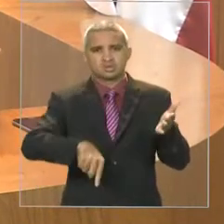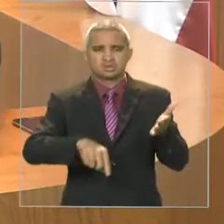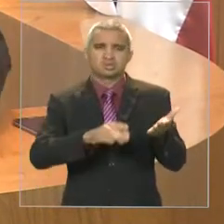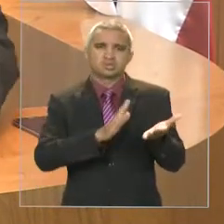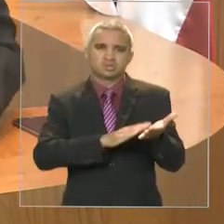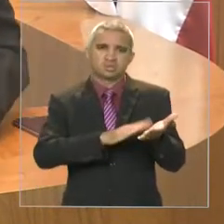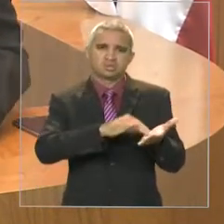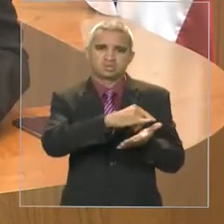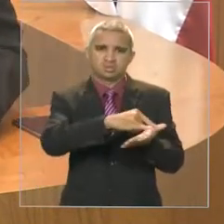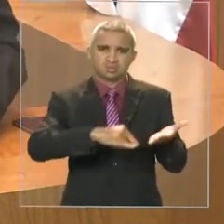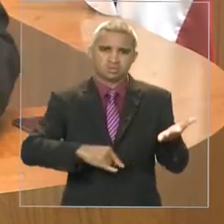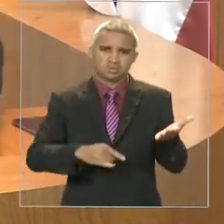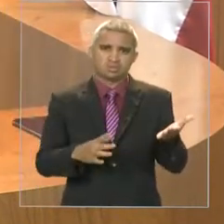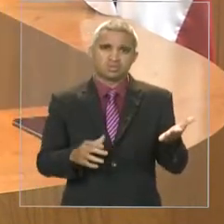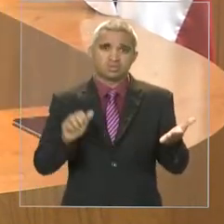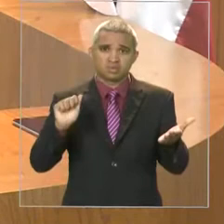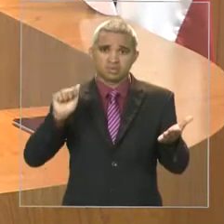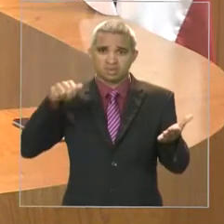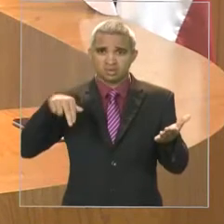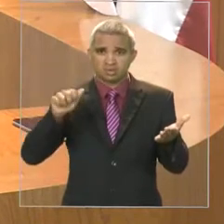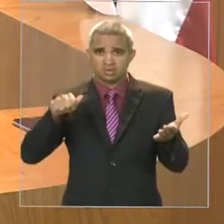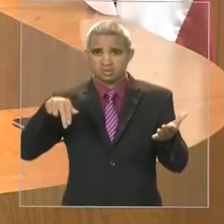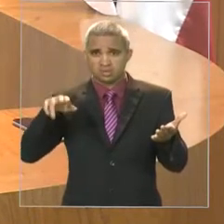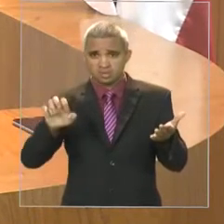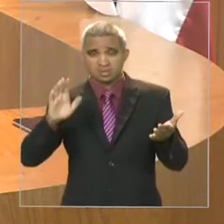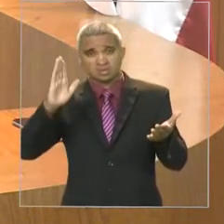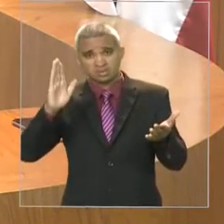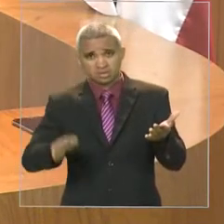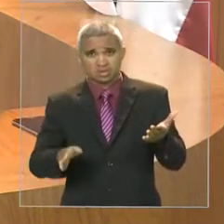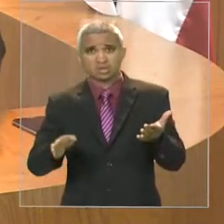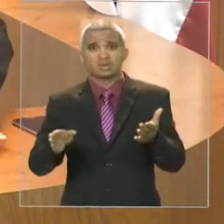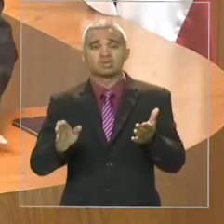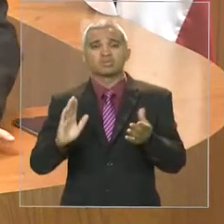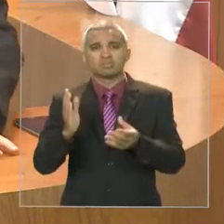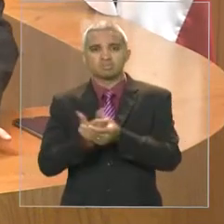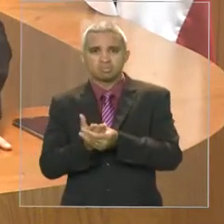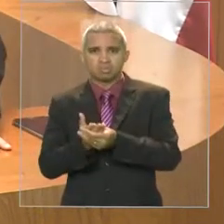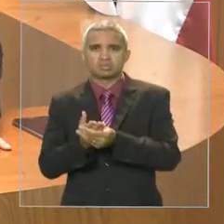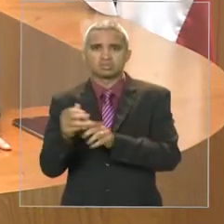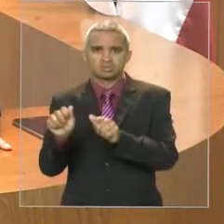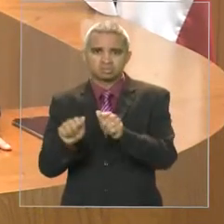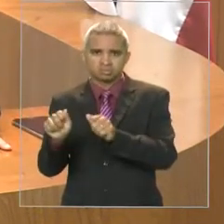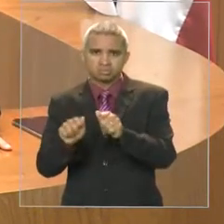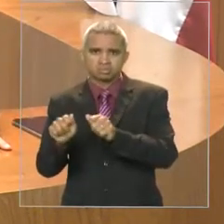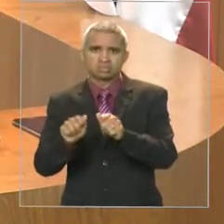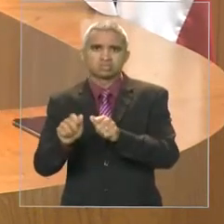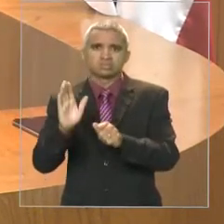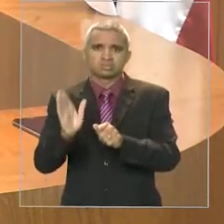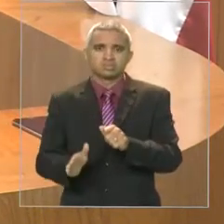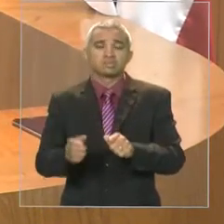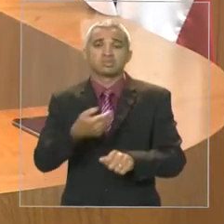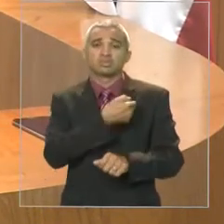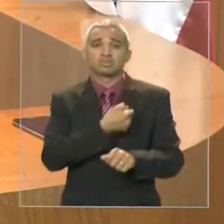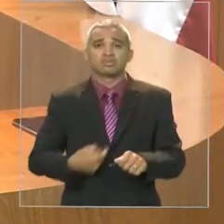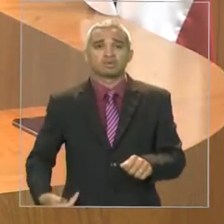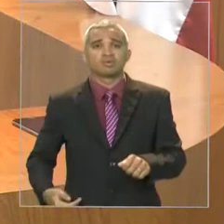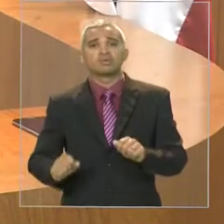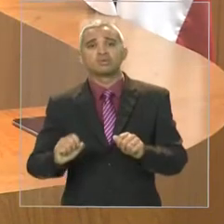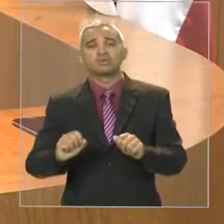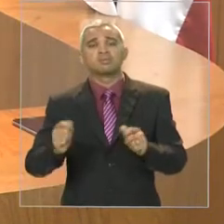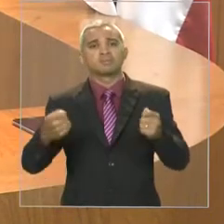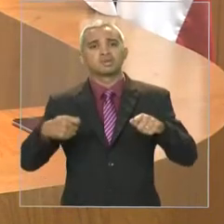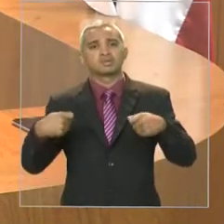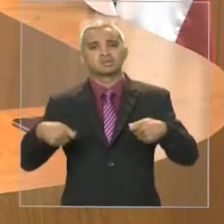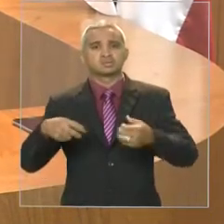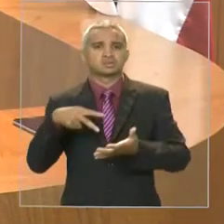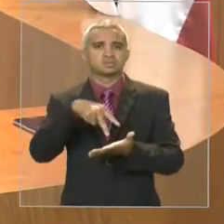vez que a ANAC já abriu um processo administrativo e que ele pode, nesse momento, chegar e falar: ó, suspenda essa licitação, vamos tomar as